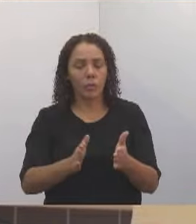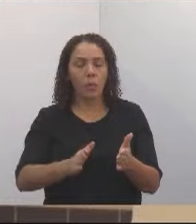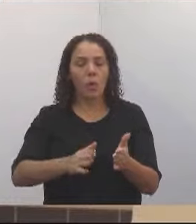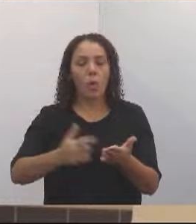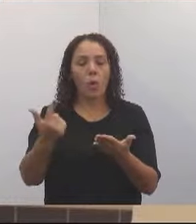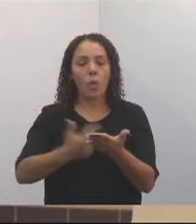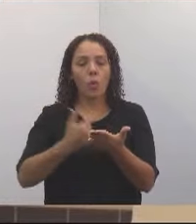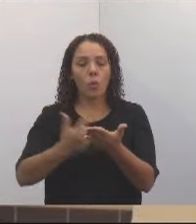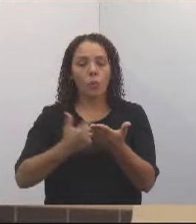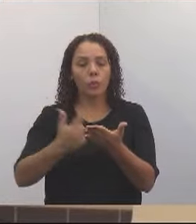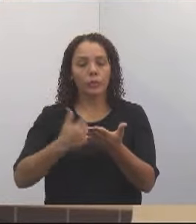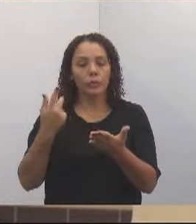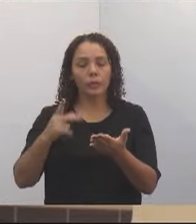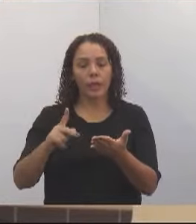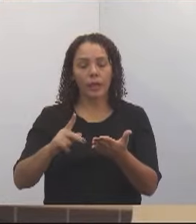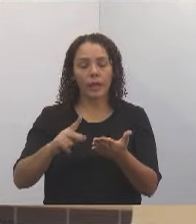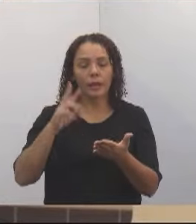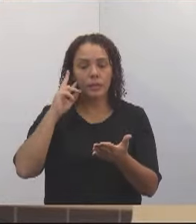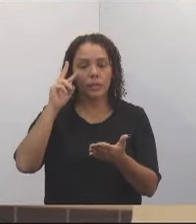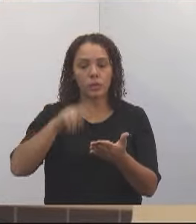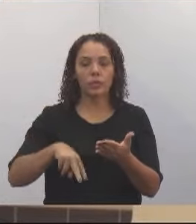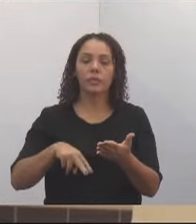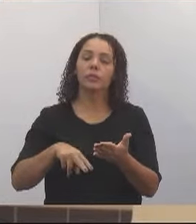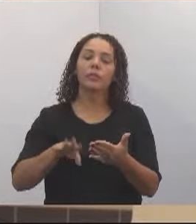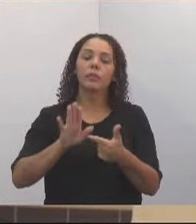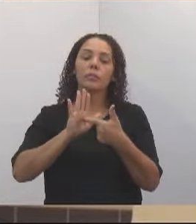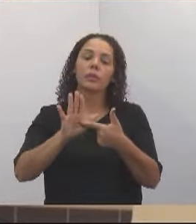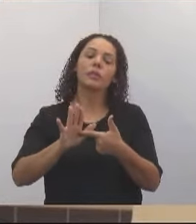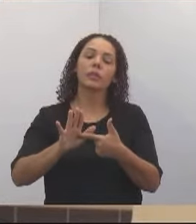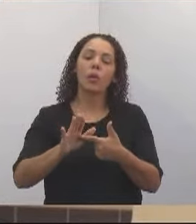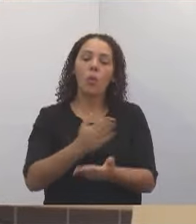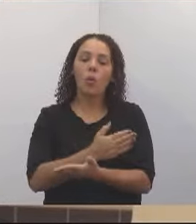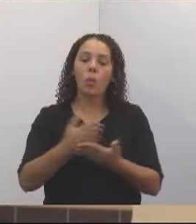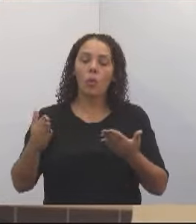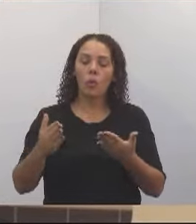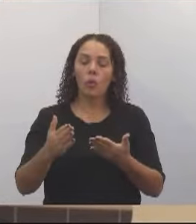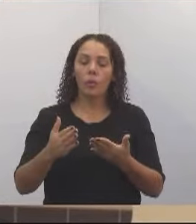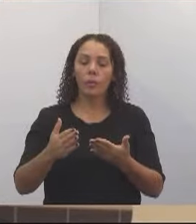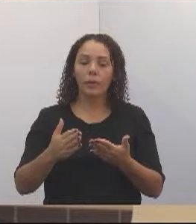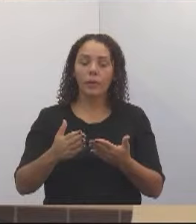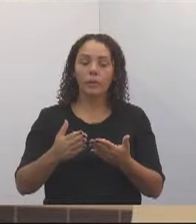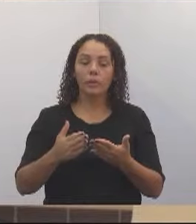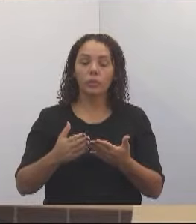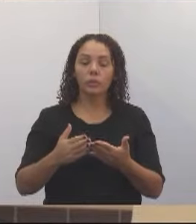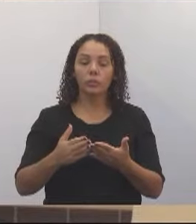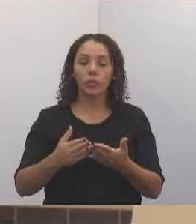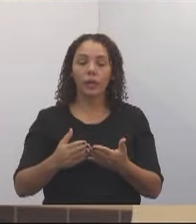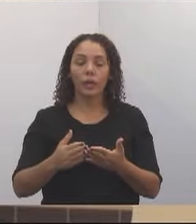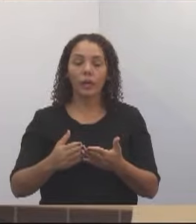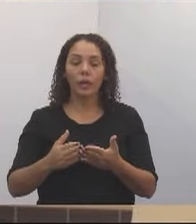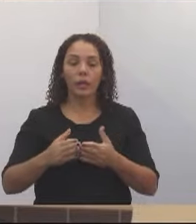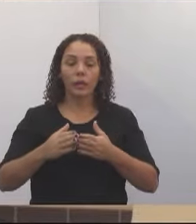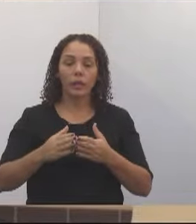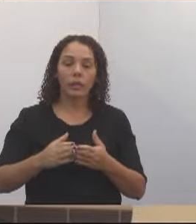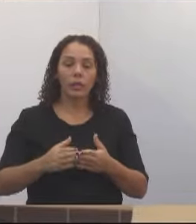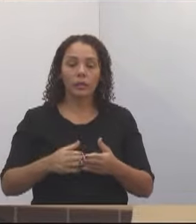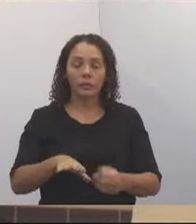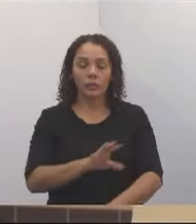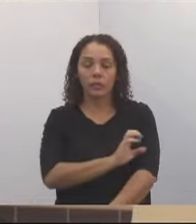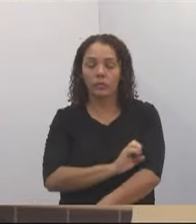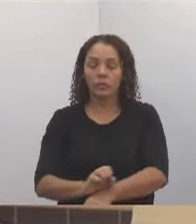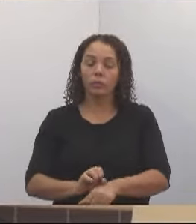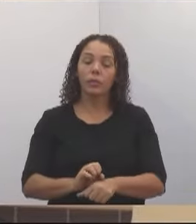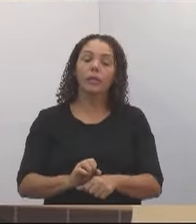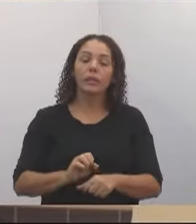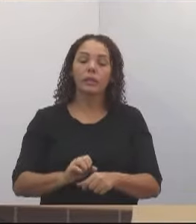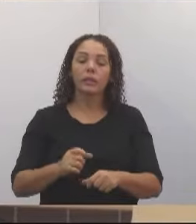o princípio da moralidade exige da administração comportamento não apenas